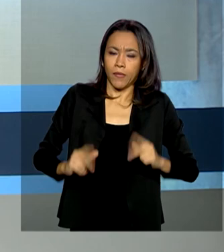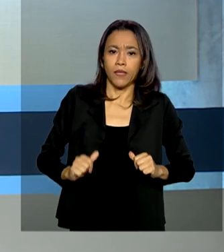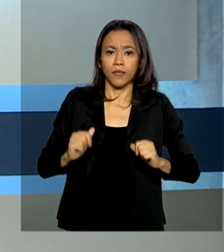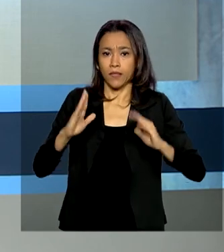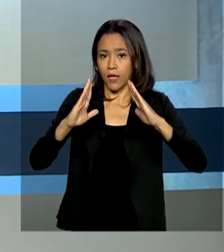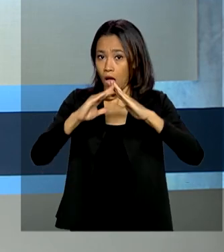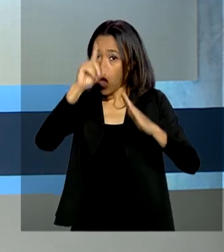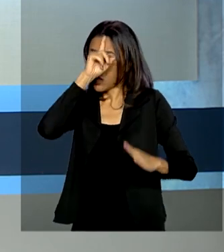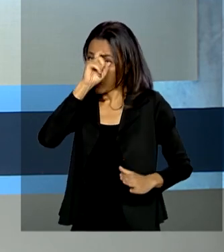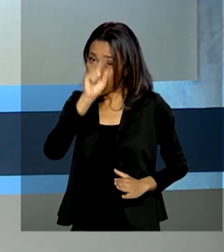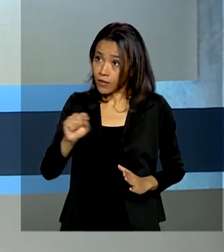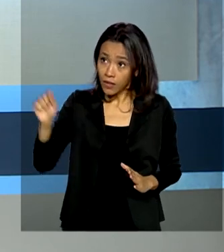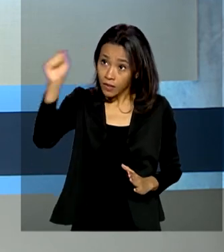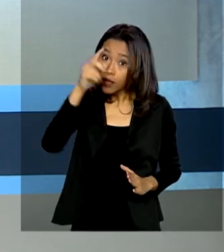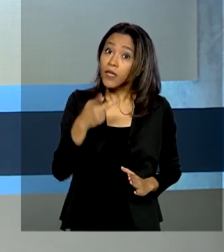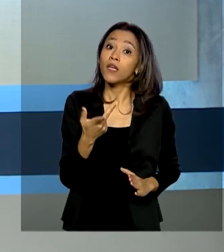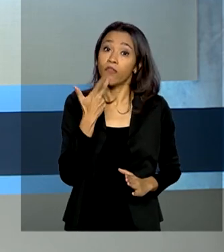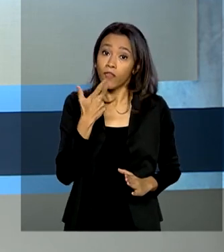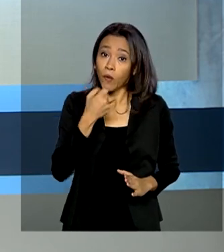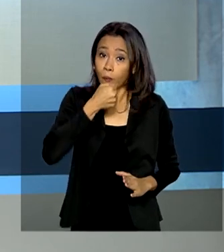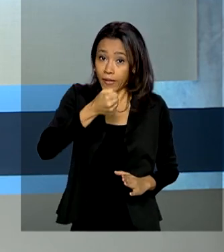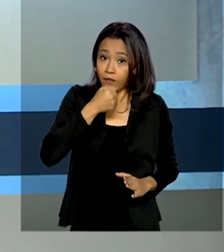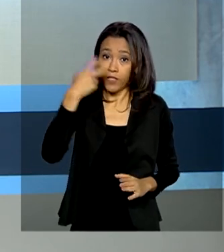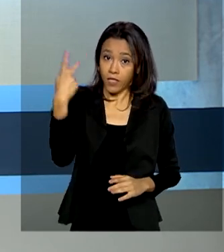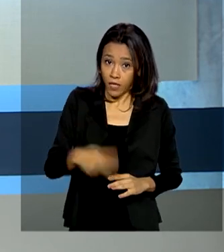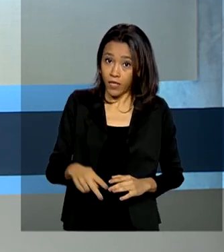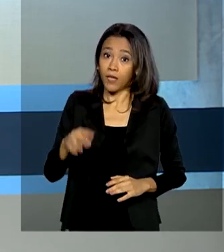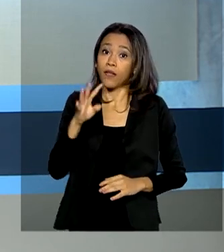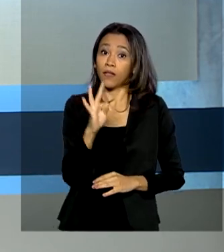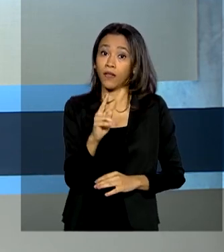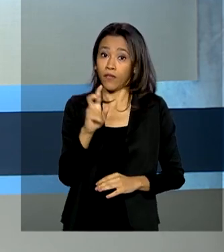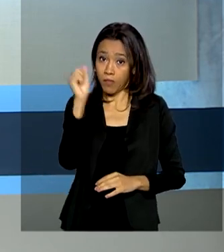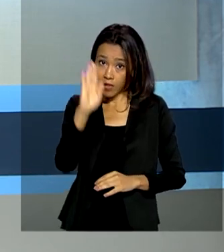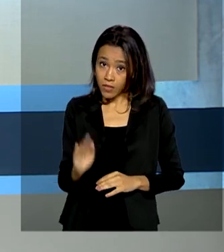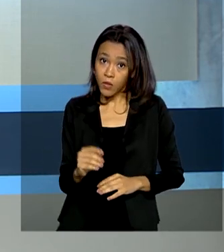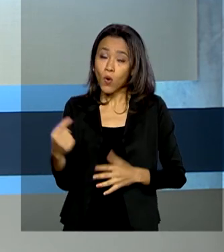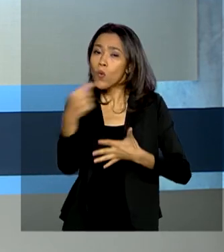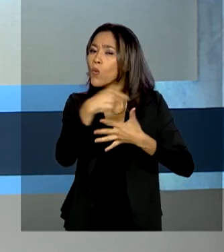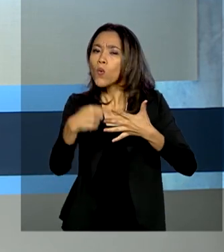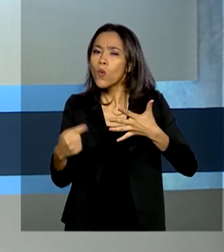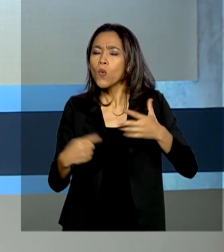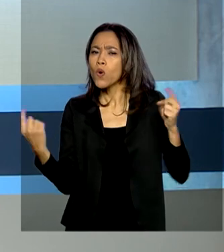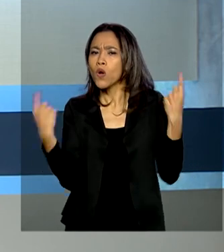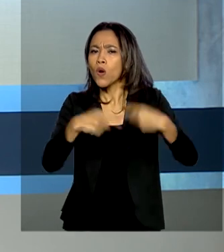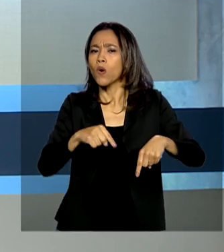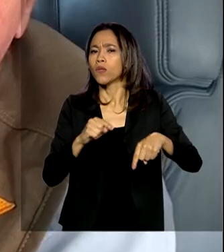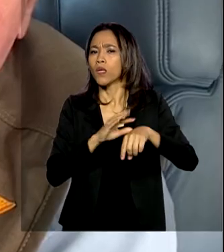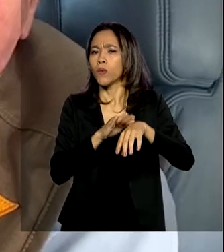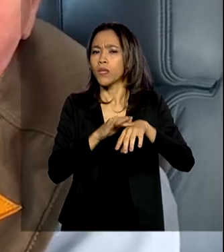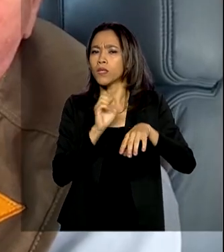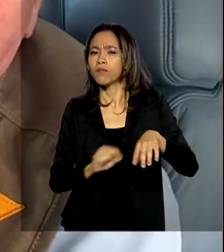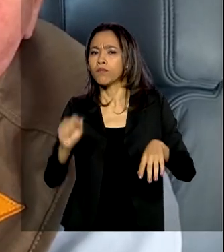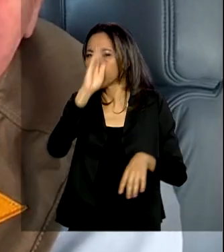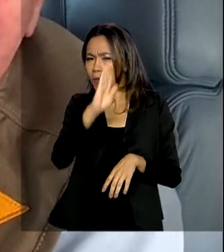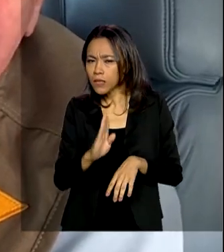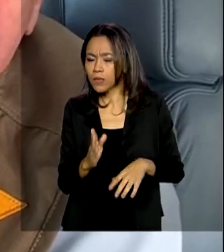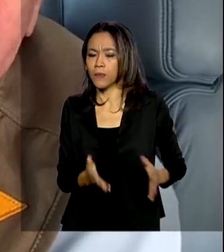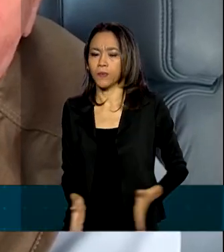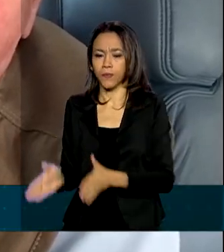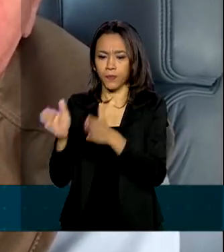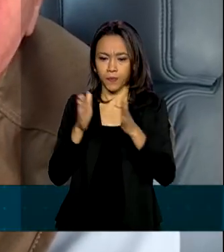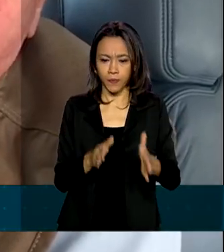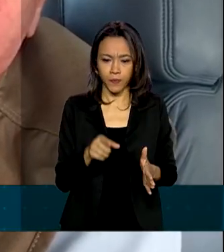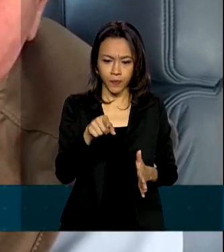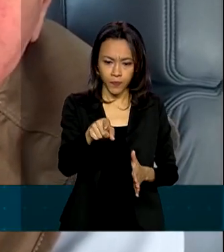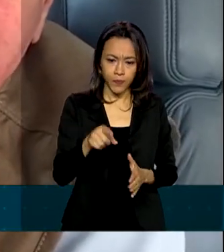e falou à TV Brasil sobre as ações desenvolvidas no combate à doença em todo o país. Agora, com dez